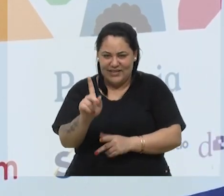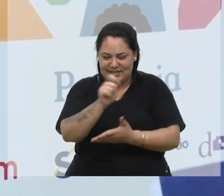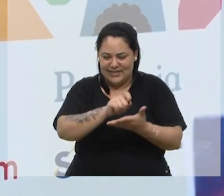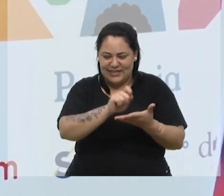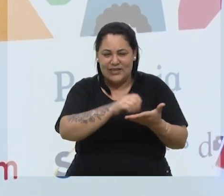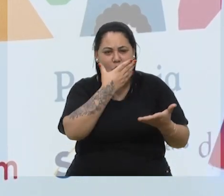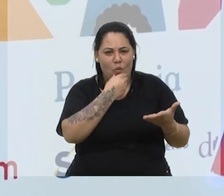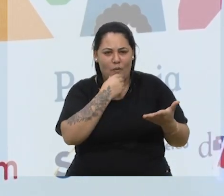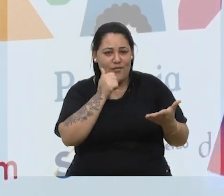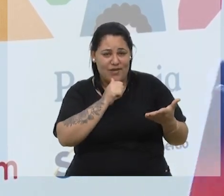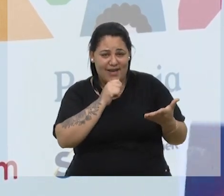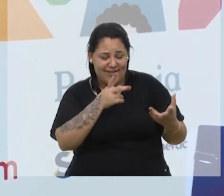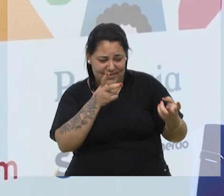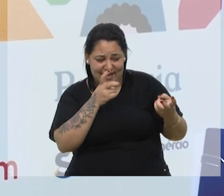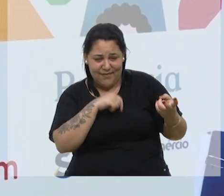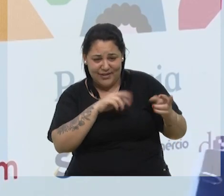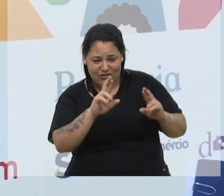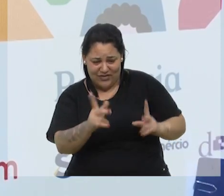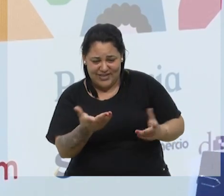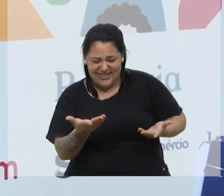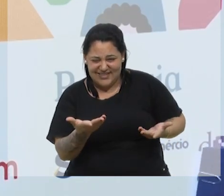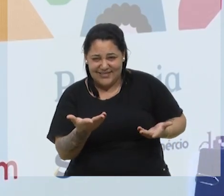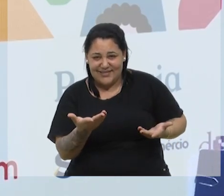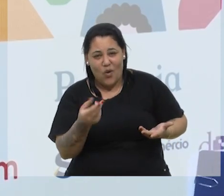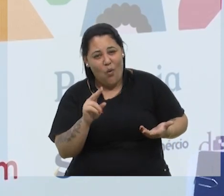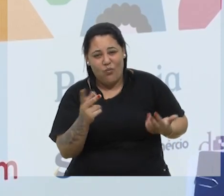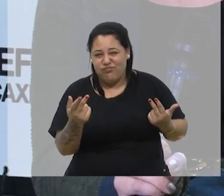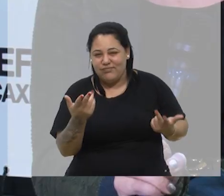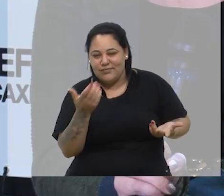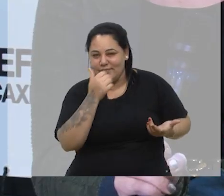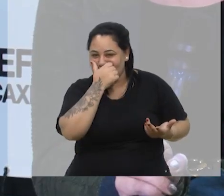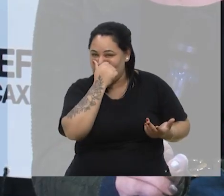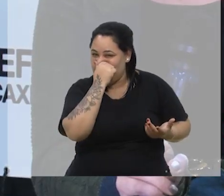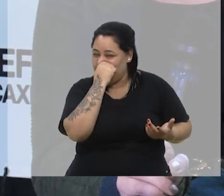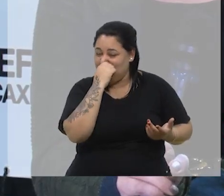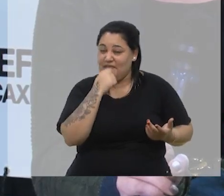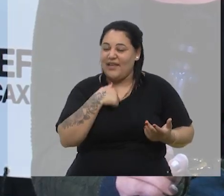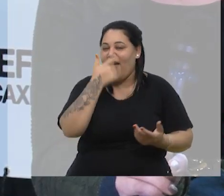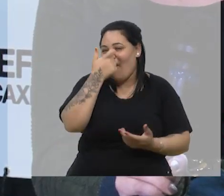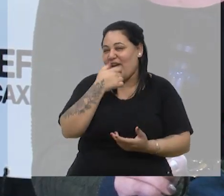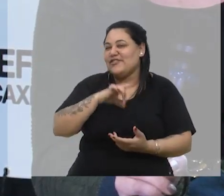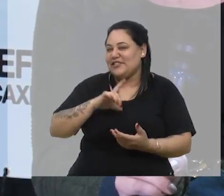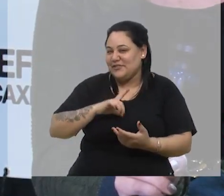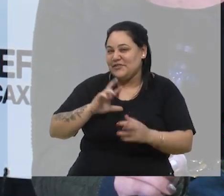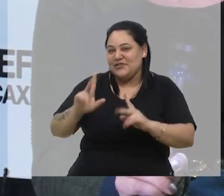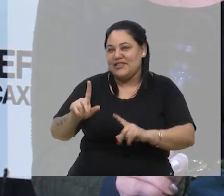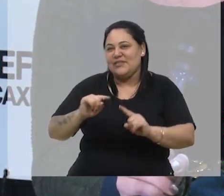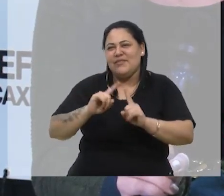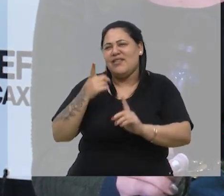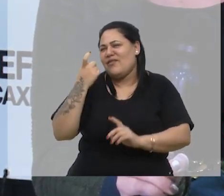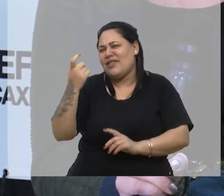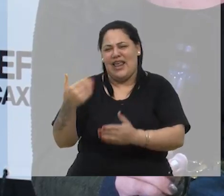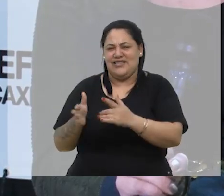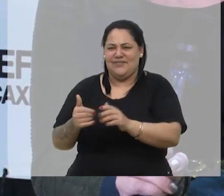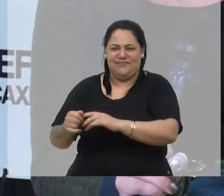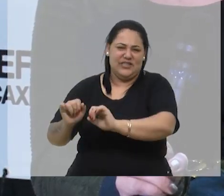Aí os alunos, não, mas o cara não morreu, ele estava lá, mas ele era um cadáver.